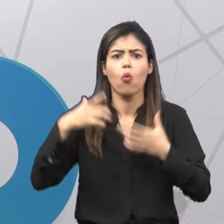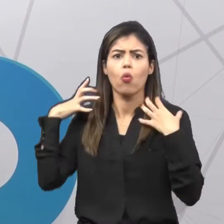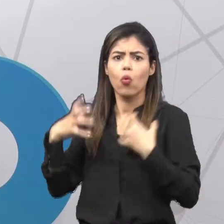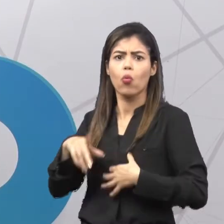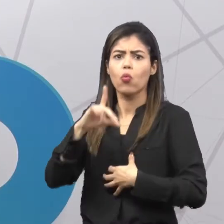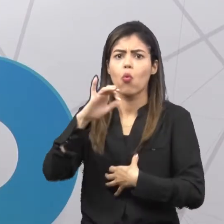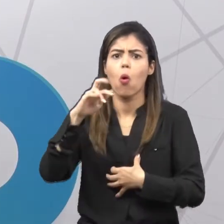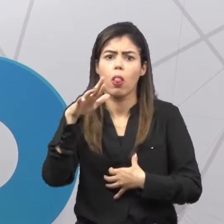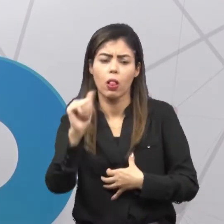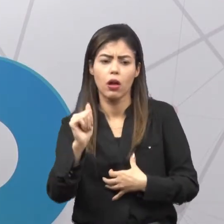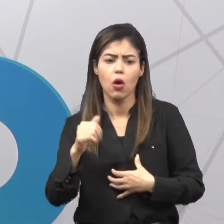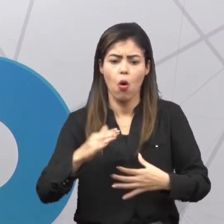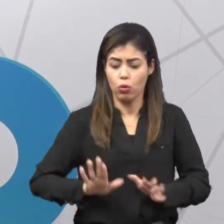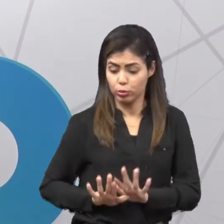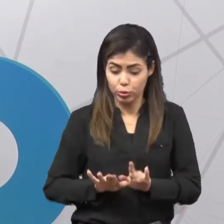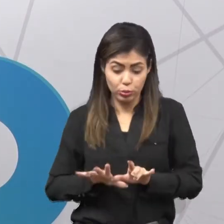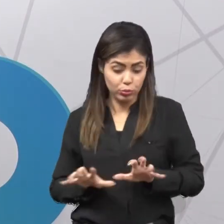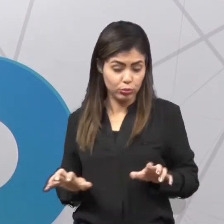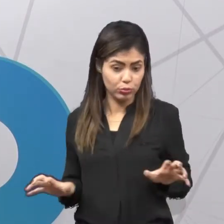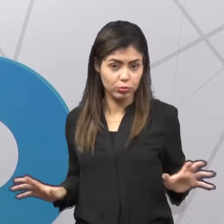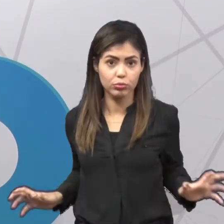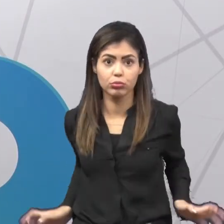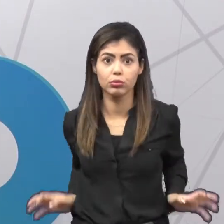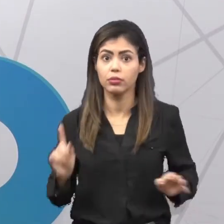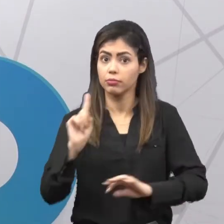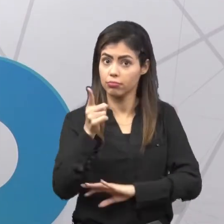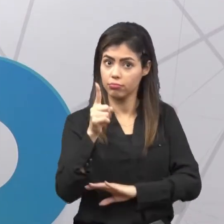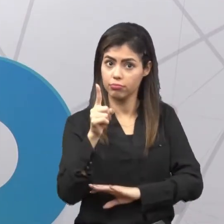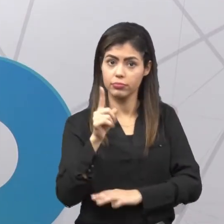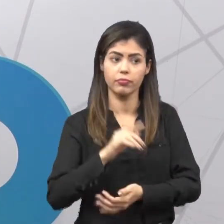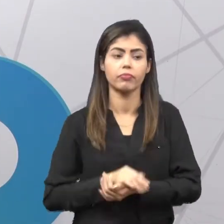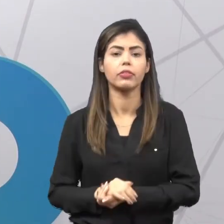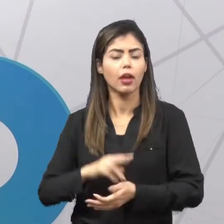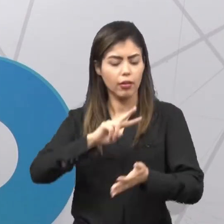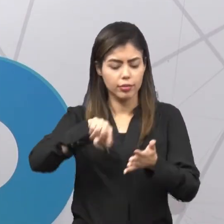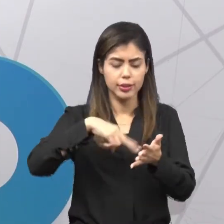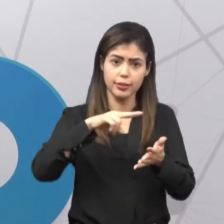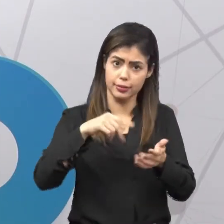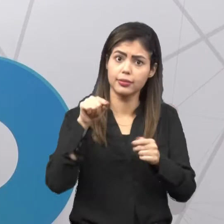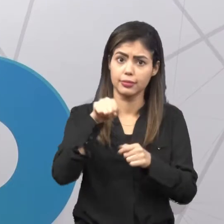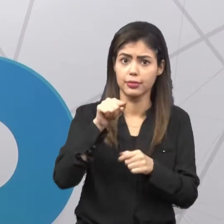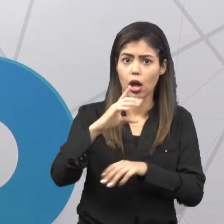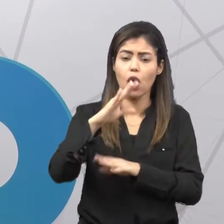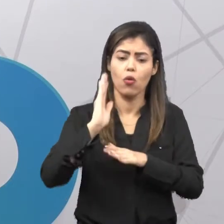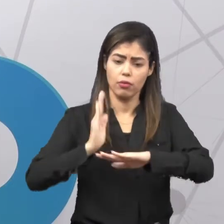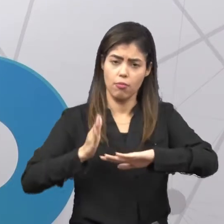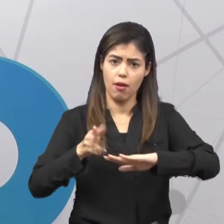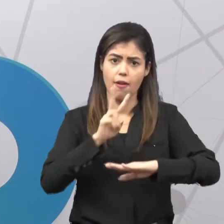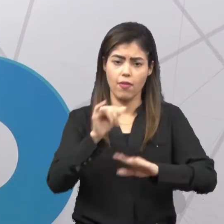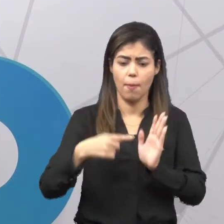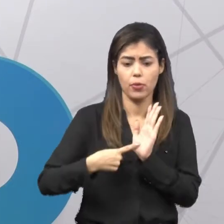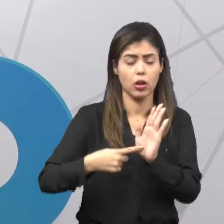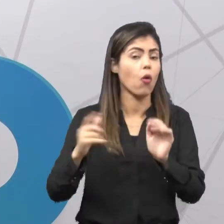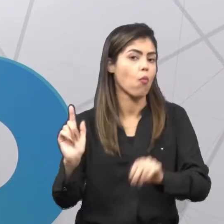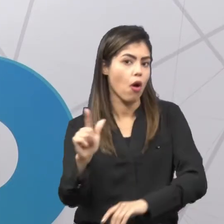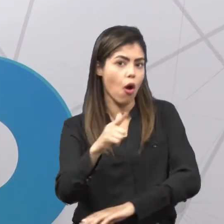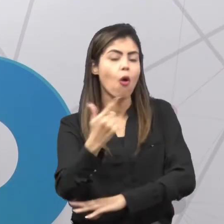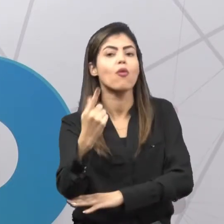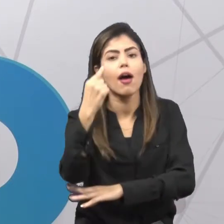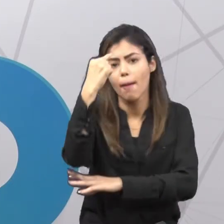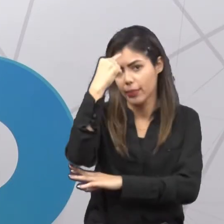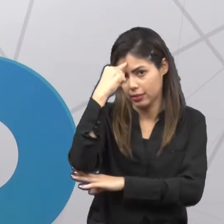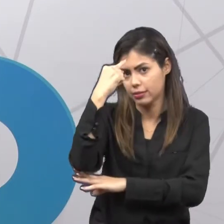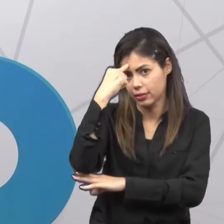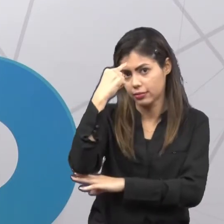colã ou o tutu obrigatório, não. A dança contemporânea ela vai propor uma nova forma de